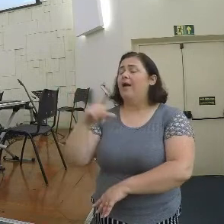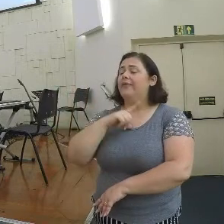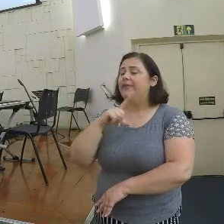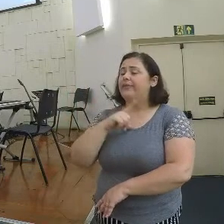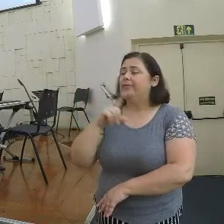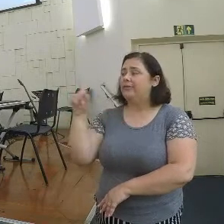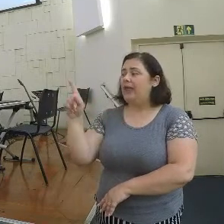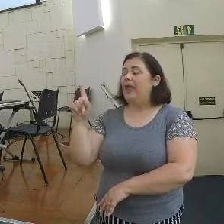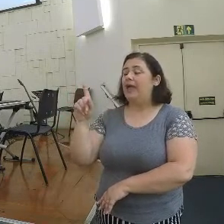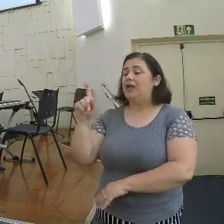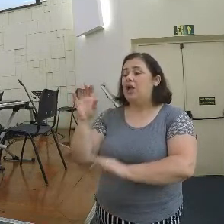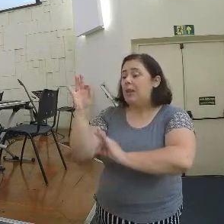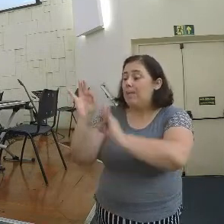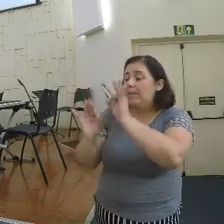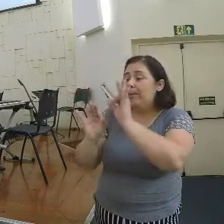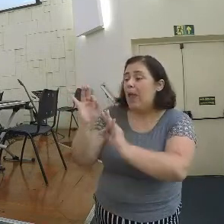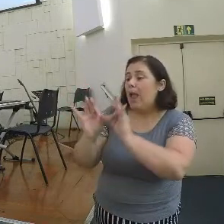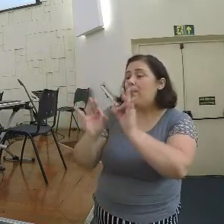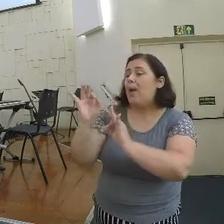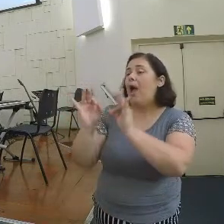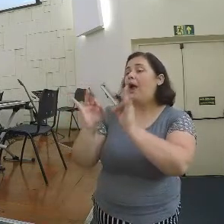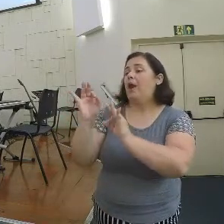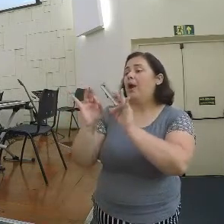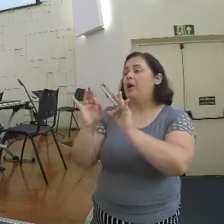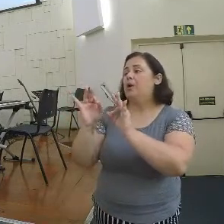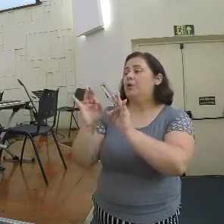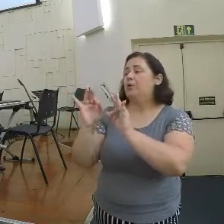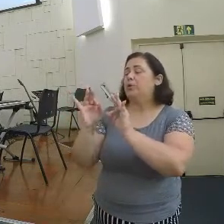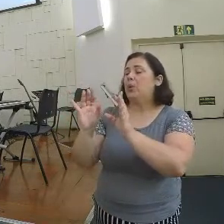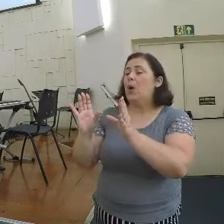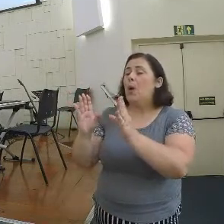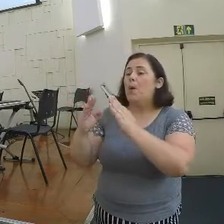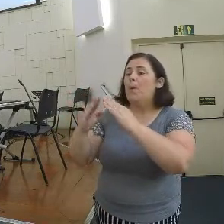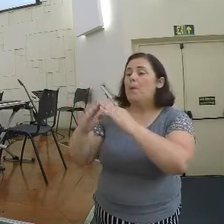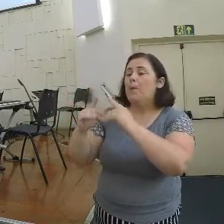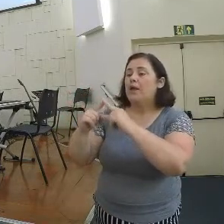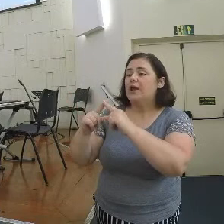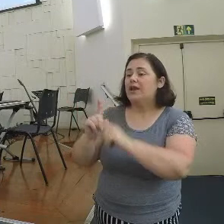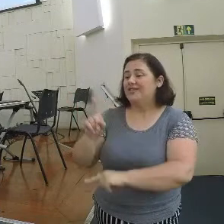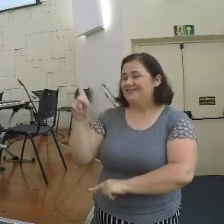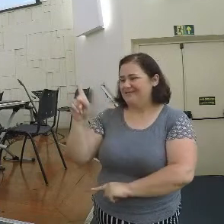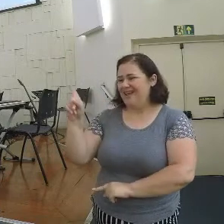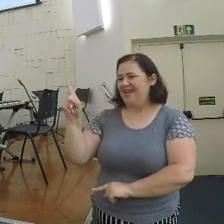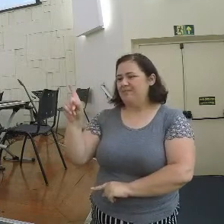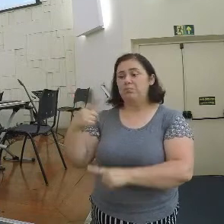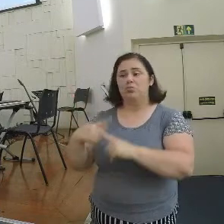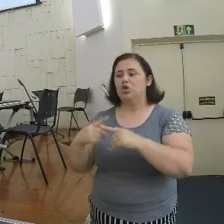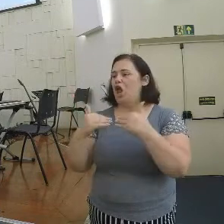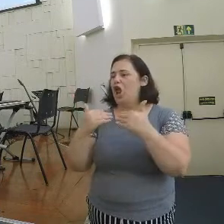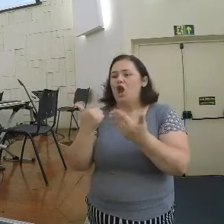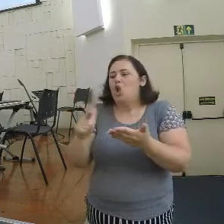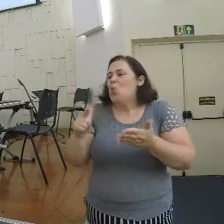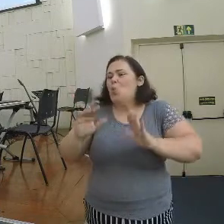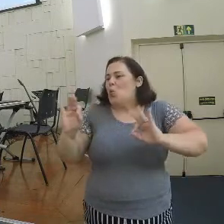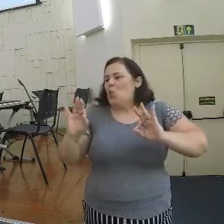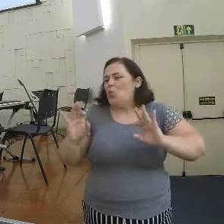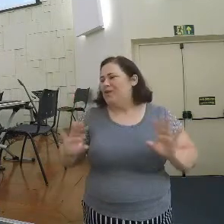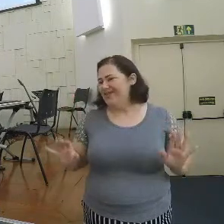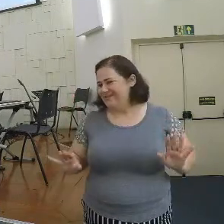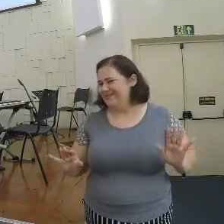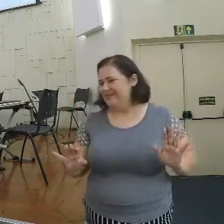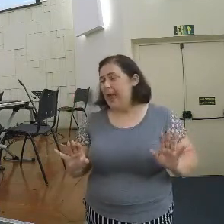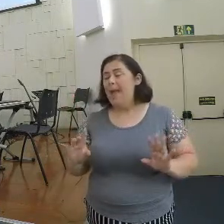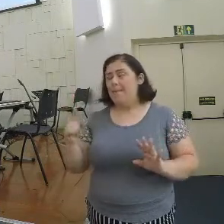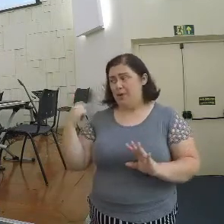igreja batista de Pará de Minas será a igreja mãe da congregação em Santo Antônio do Monte. Irmãos, como fechar o